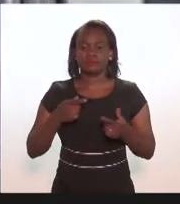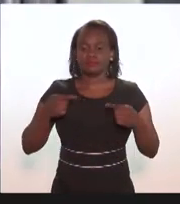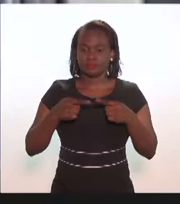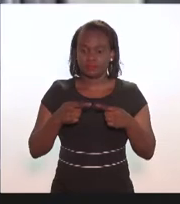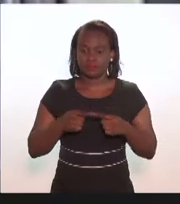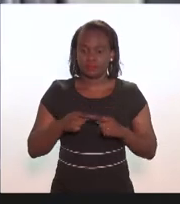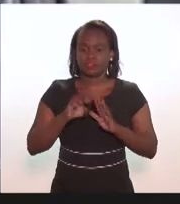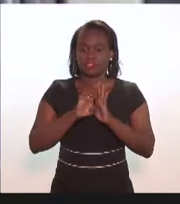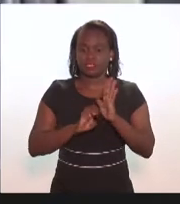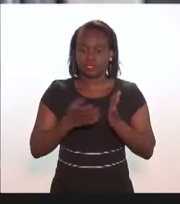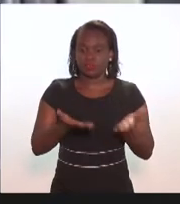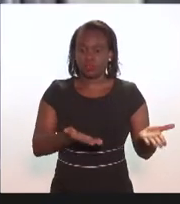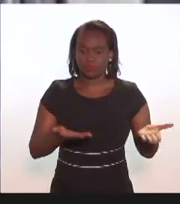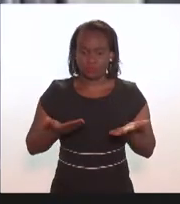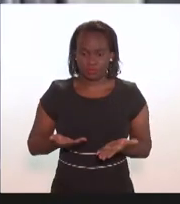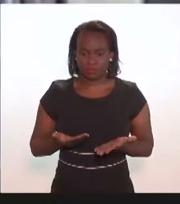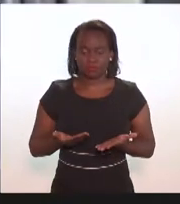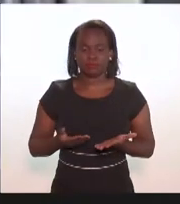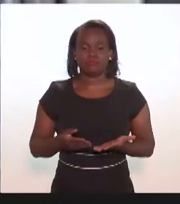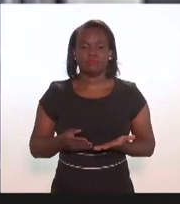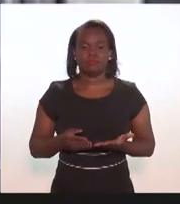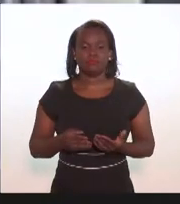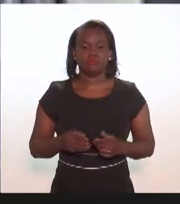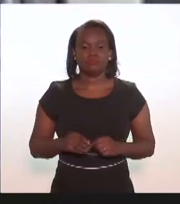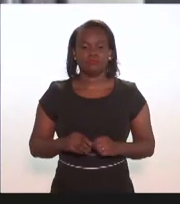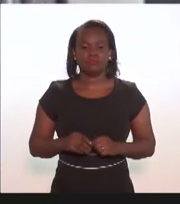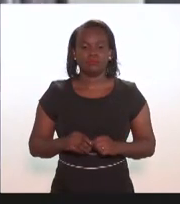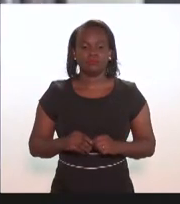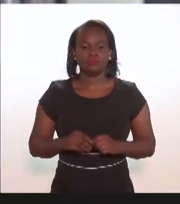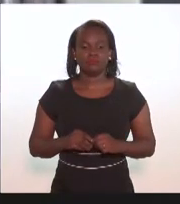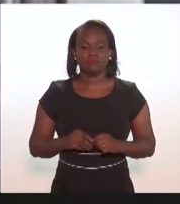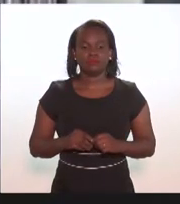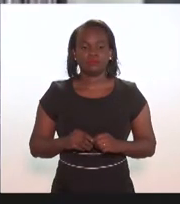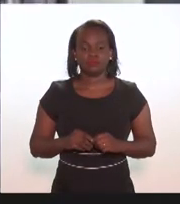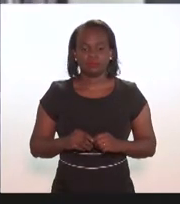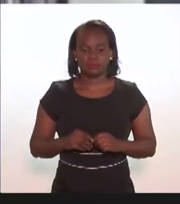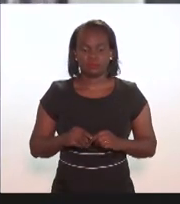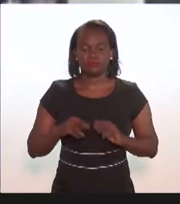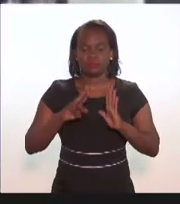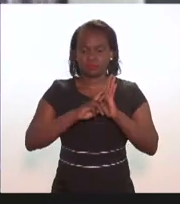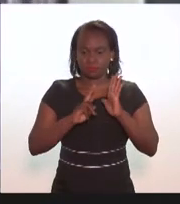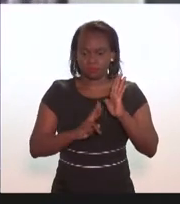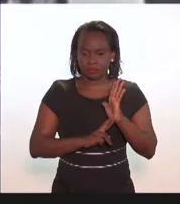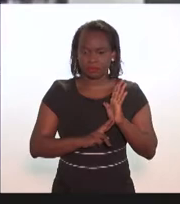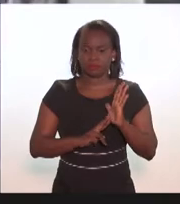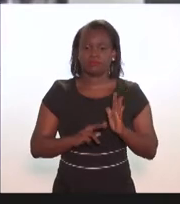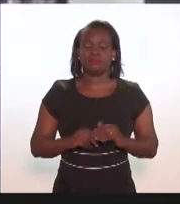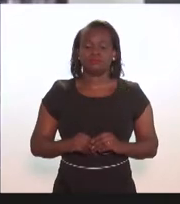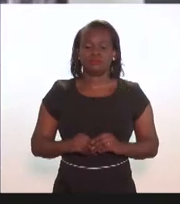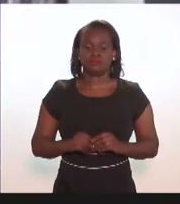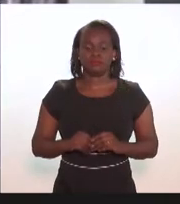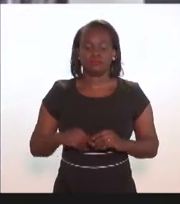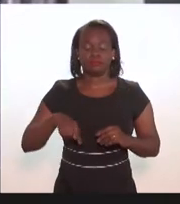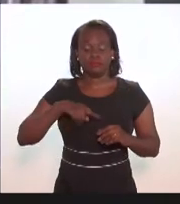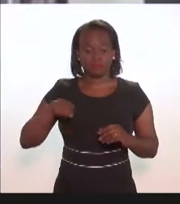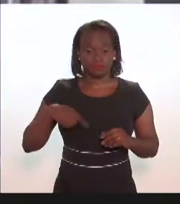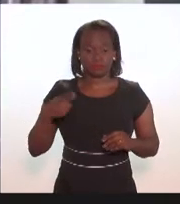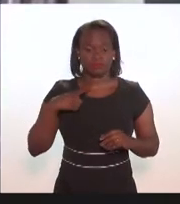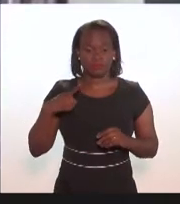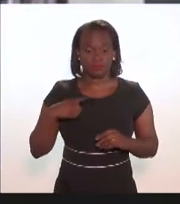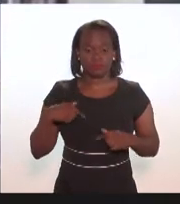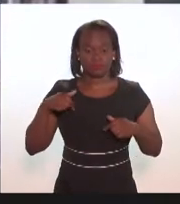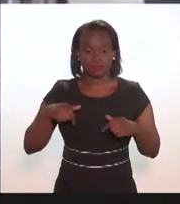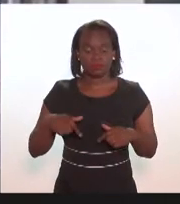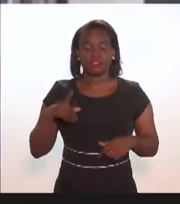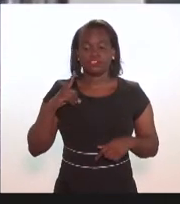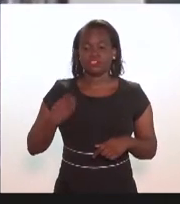com o edital de convocação, que regimental, né? E nós estamos aqui com